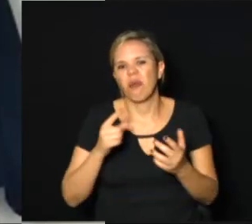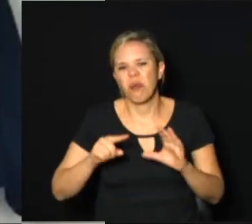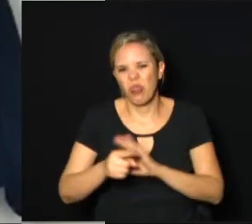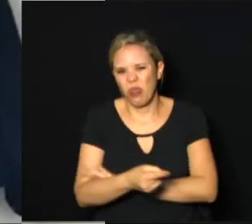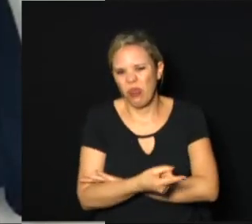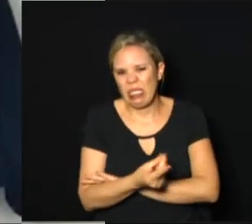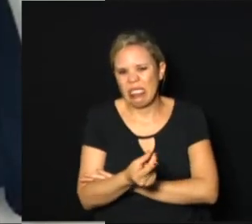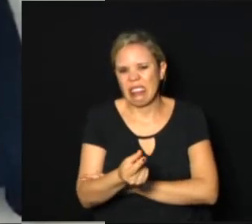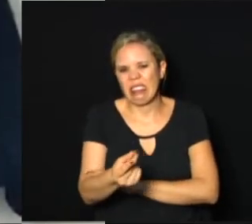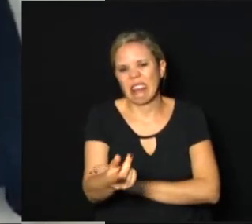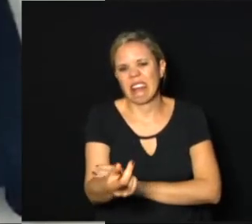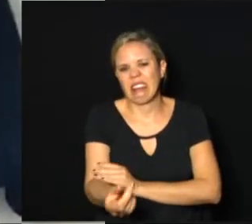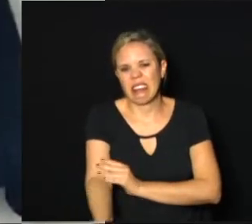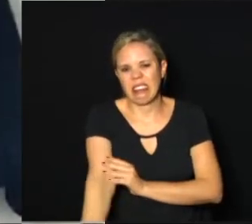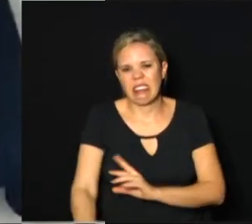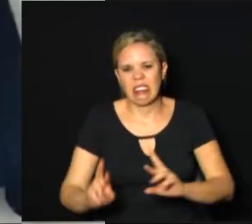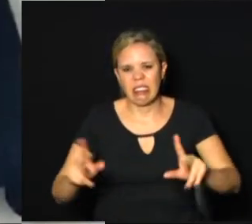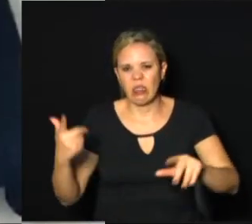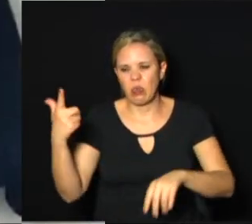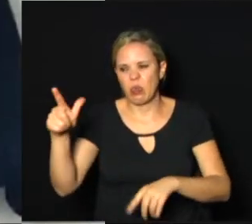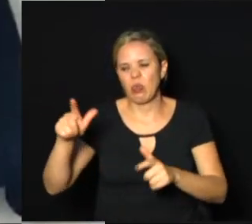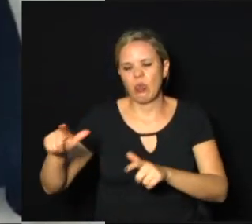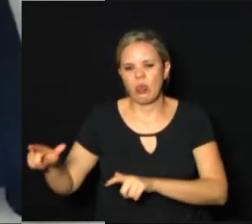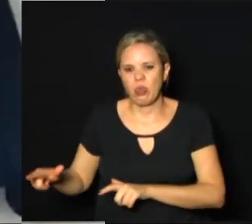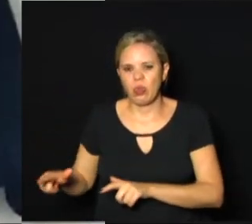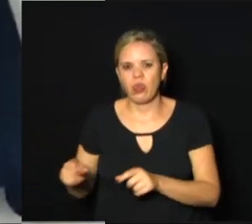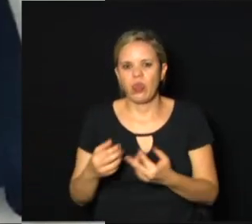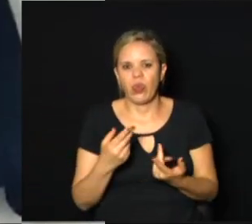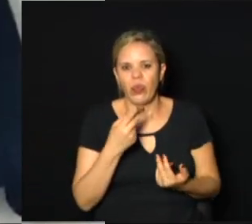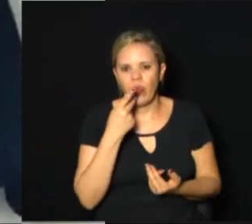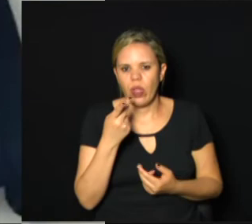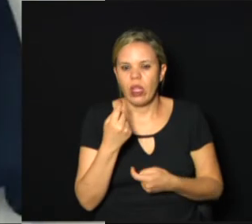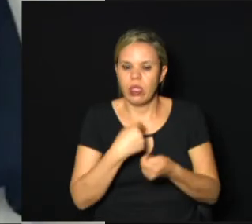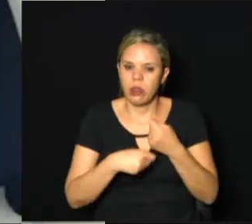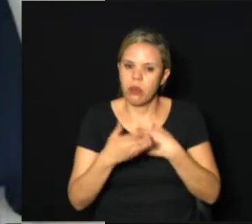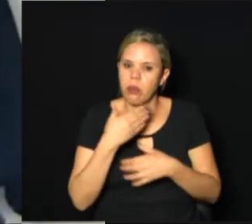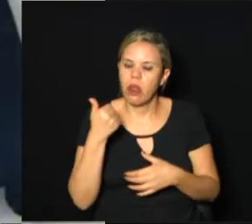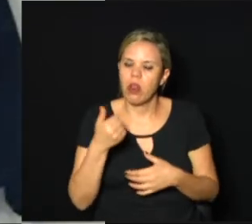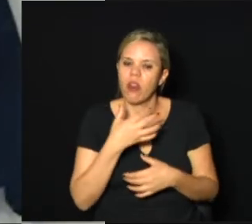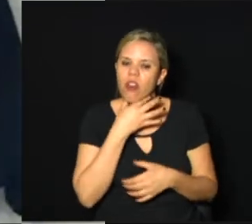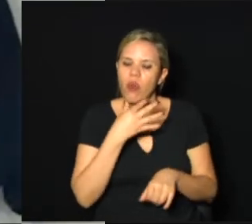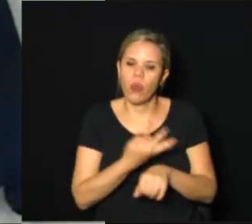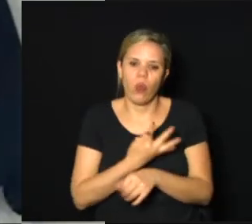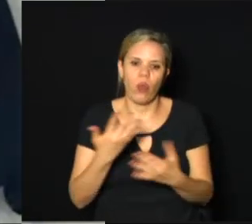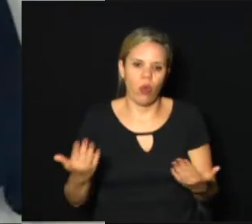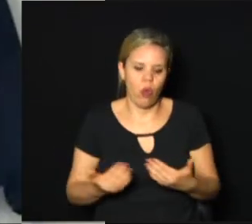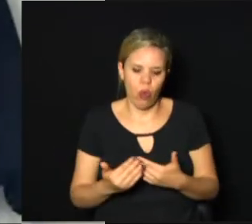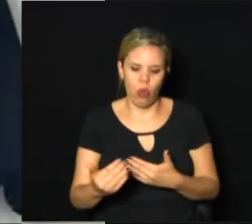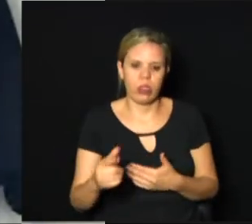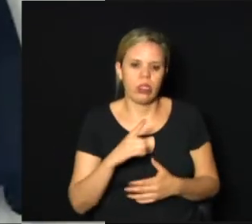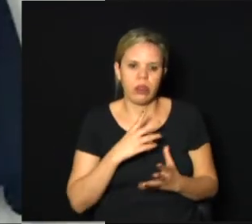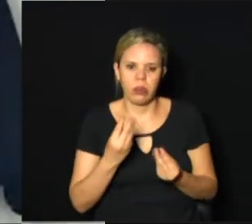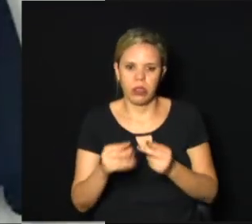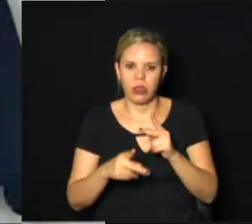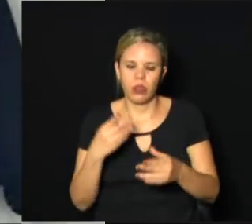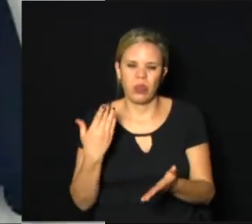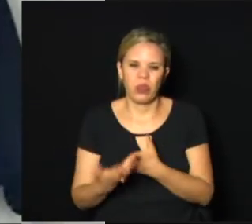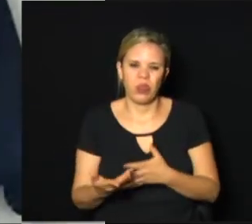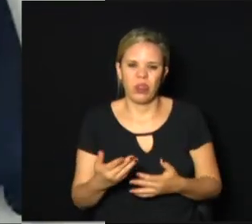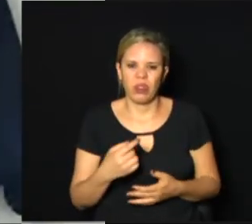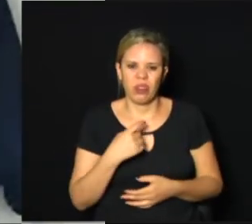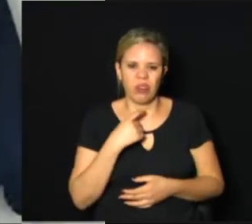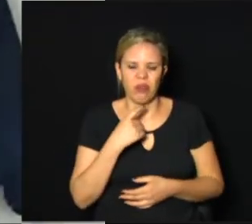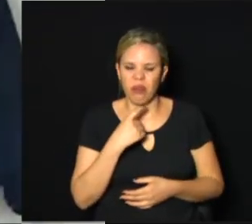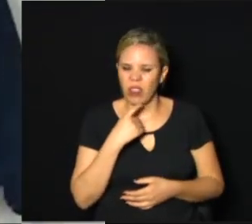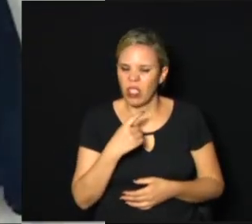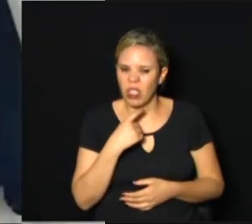profundo e duradouro, né, diferente de alguns outros lugares que, feito eu falei, geriram melhor essa crise. E hoje, embora todo mundo tenha tido perdas econômicas, ninguém